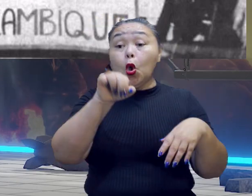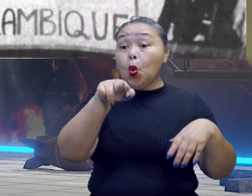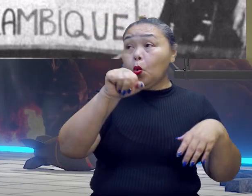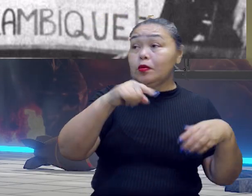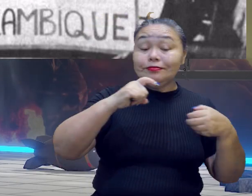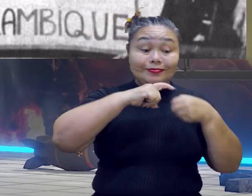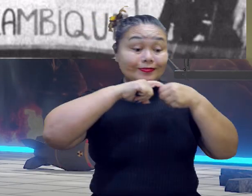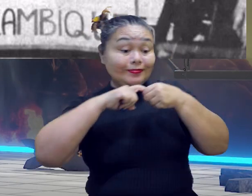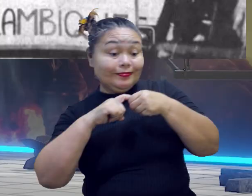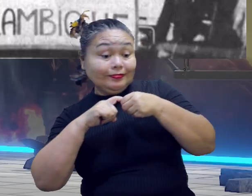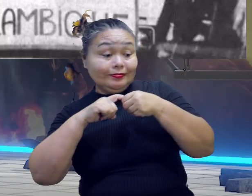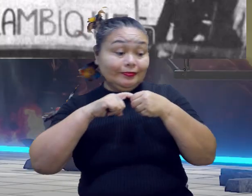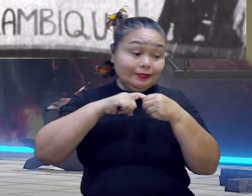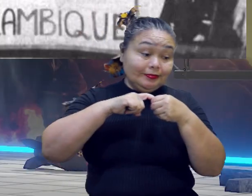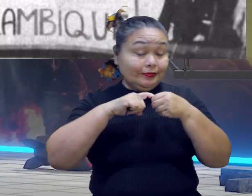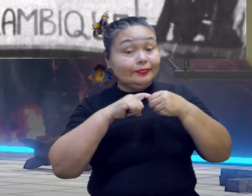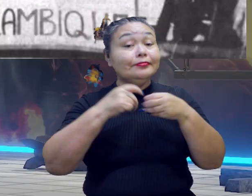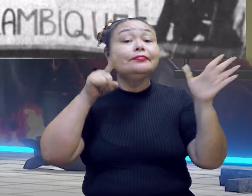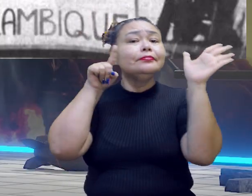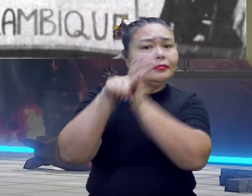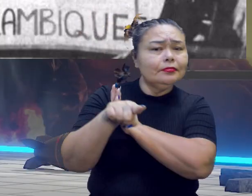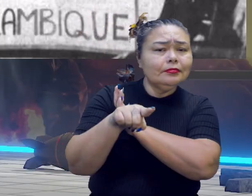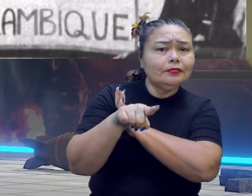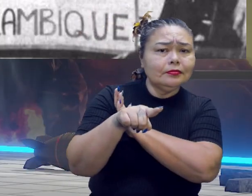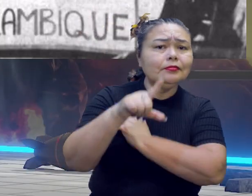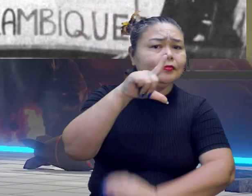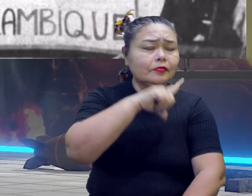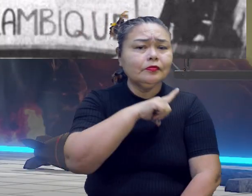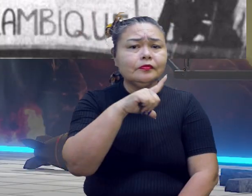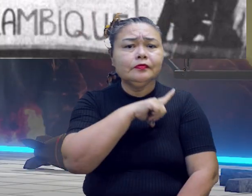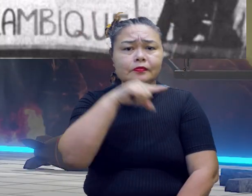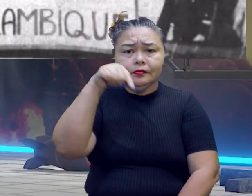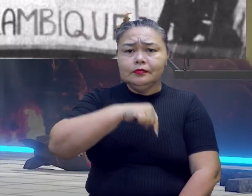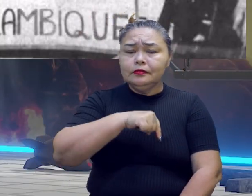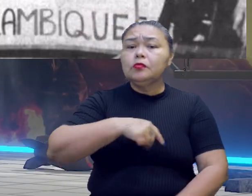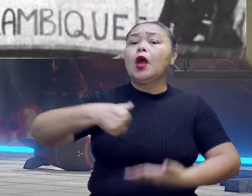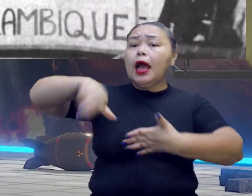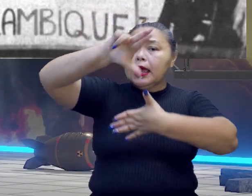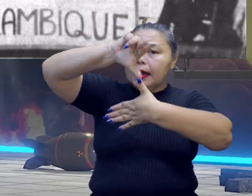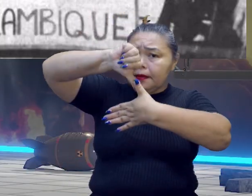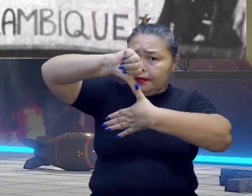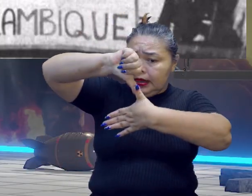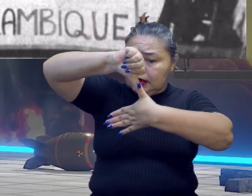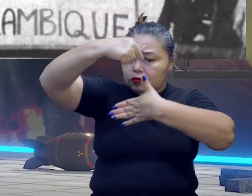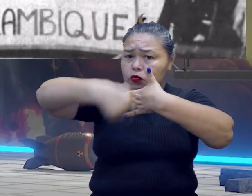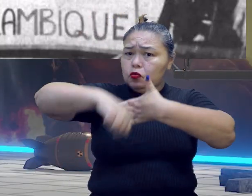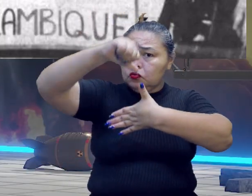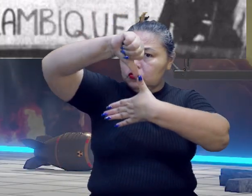dele. Eu pergunto para vocês, existe aqui na América do Sul